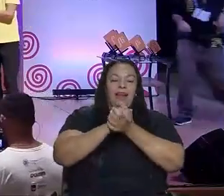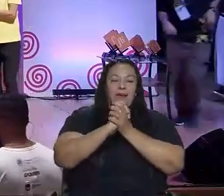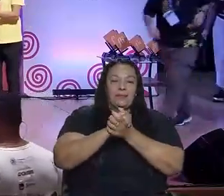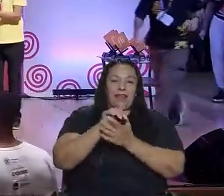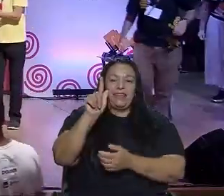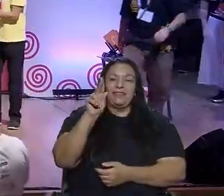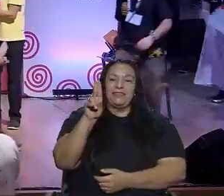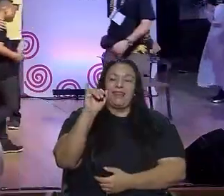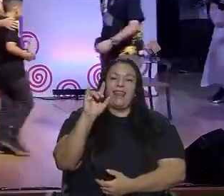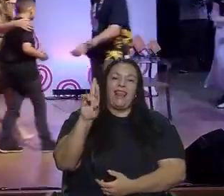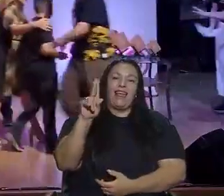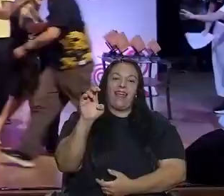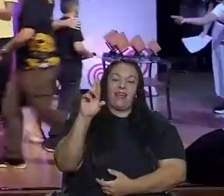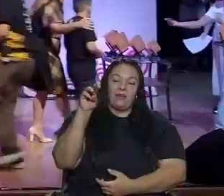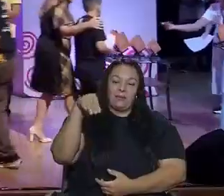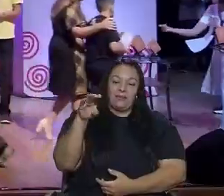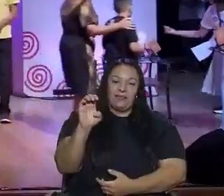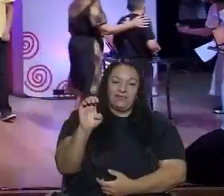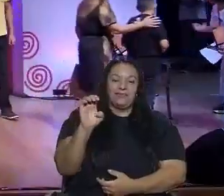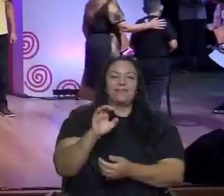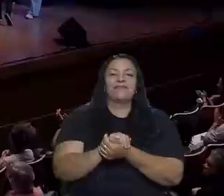Parabéns, Guilherme.